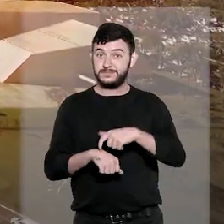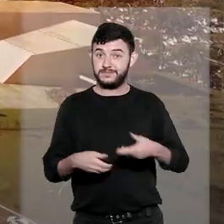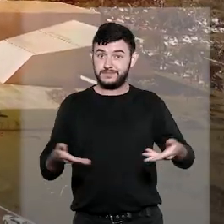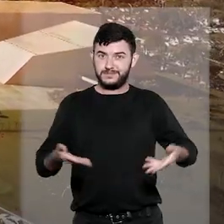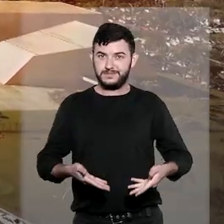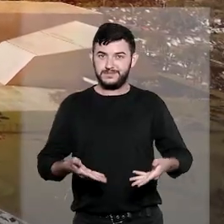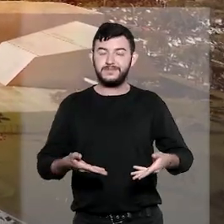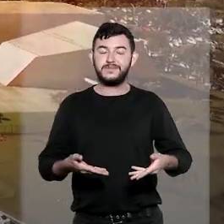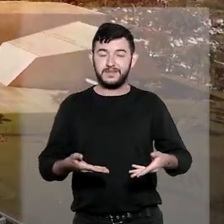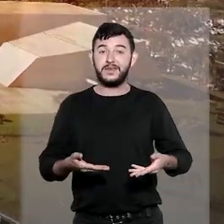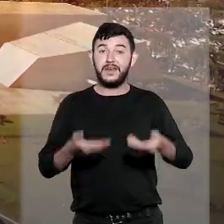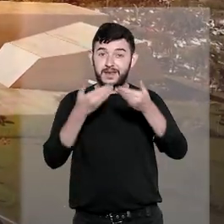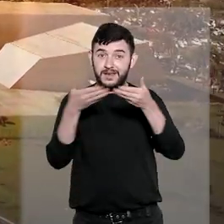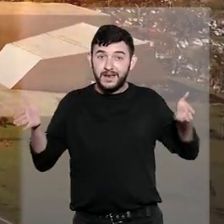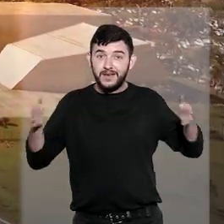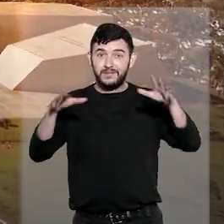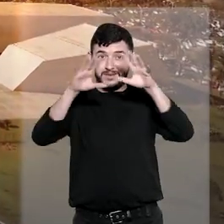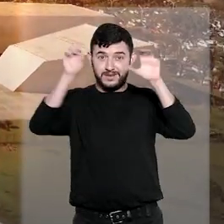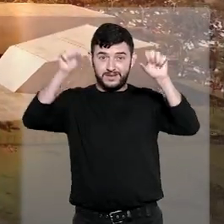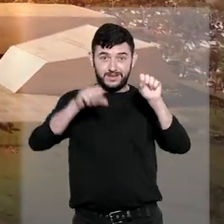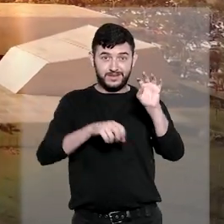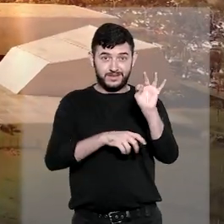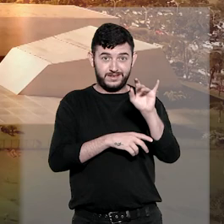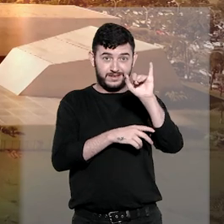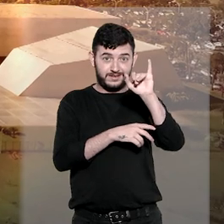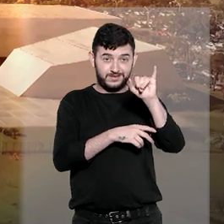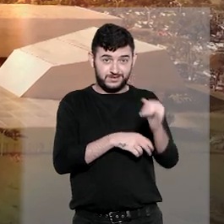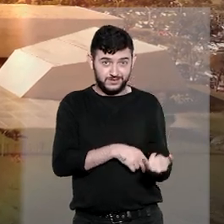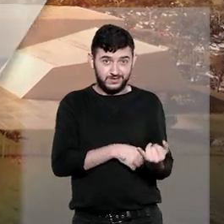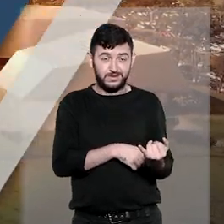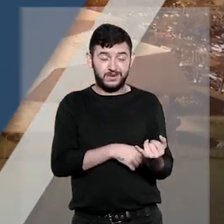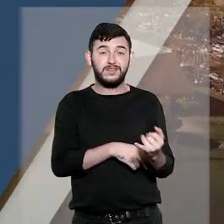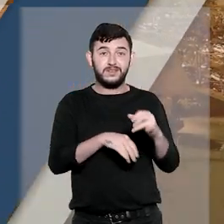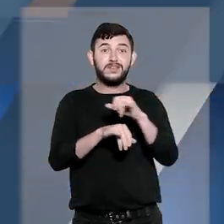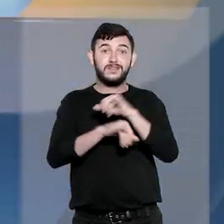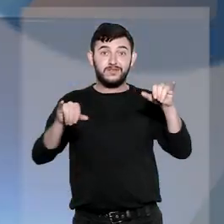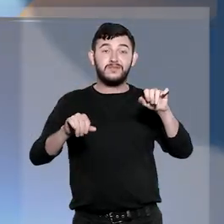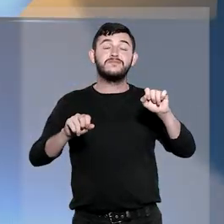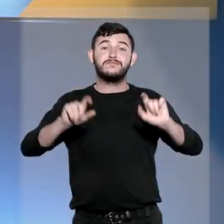Começa agora o programa do Superior Tribunal de Justiça.